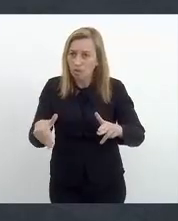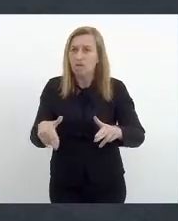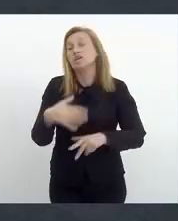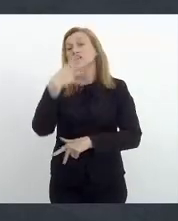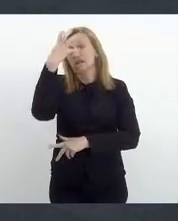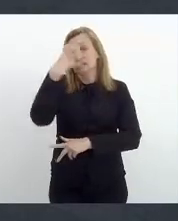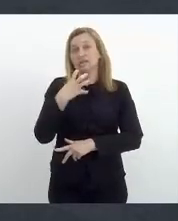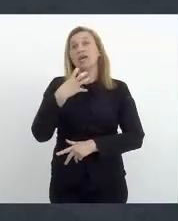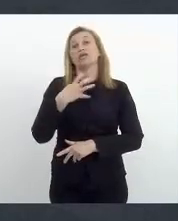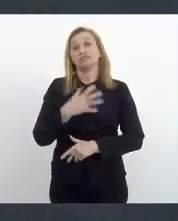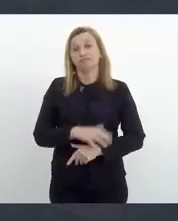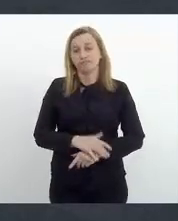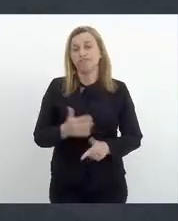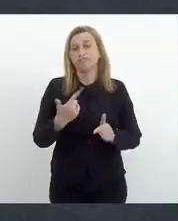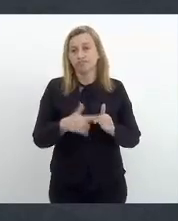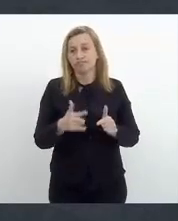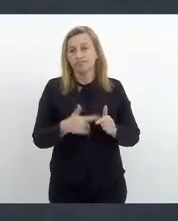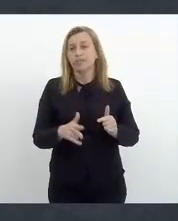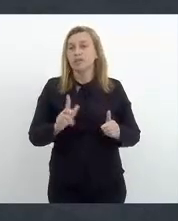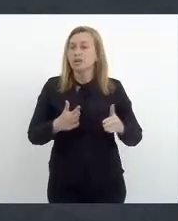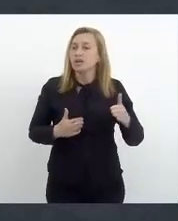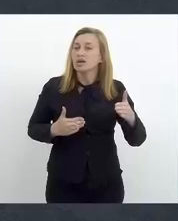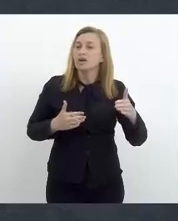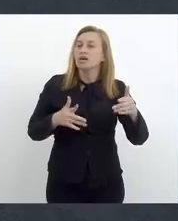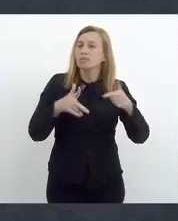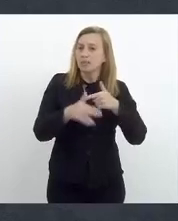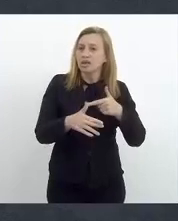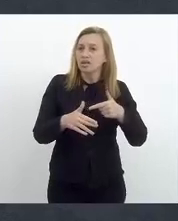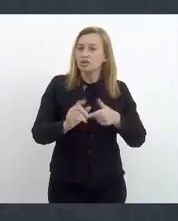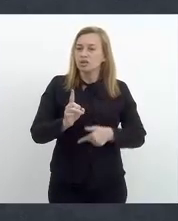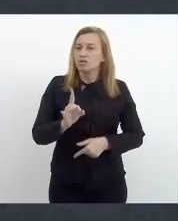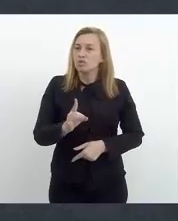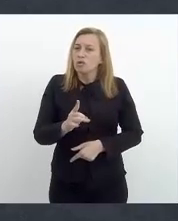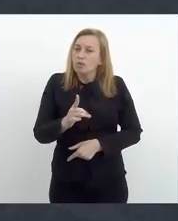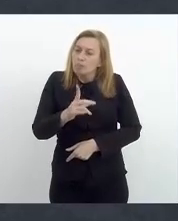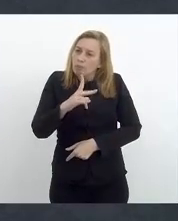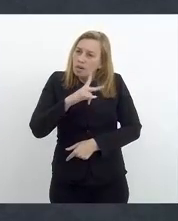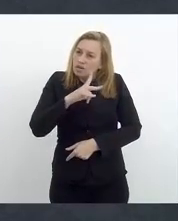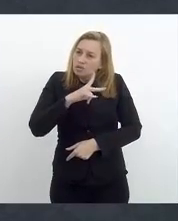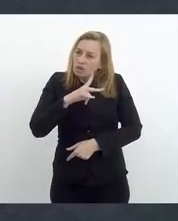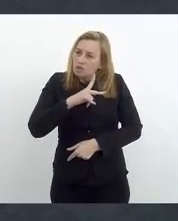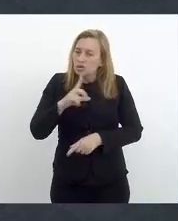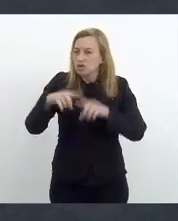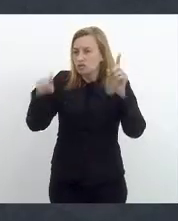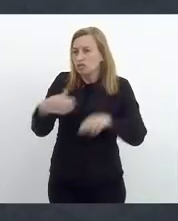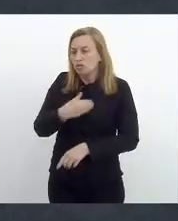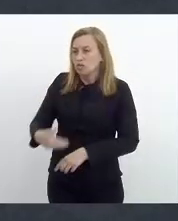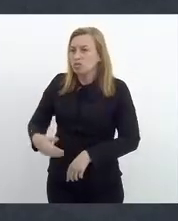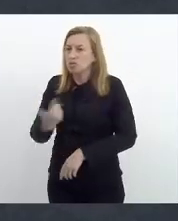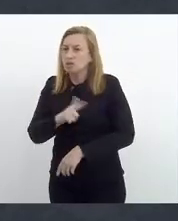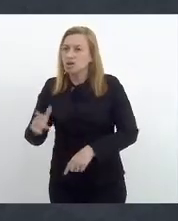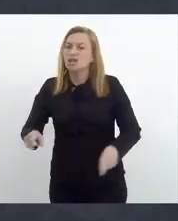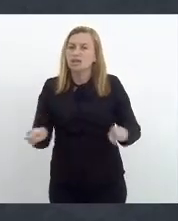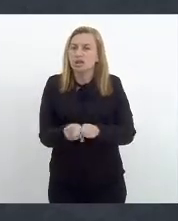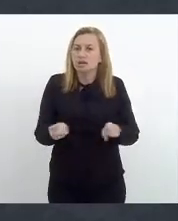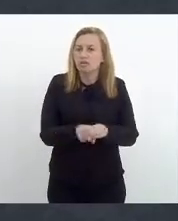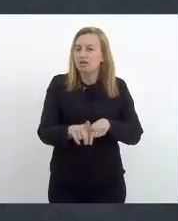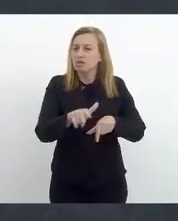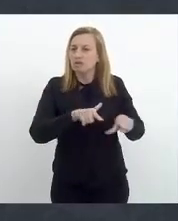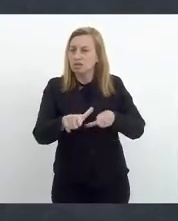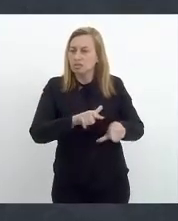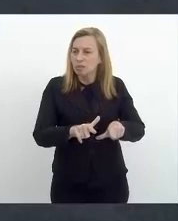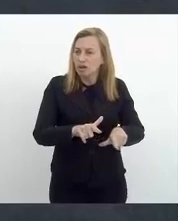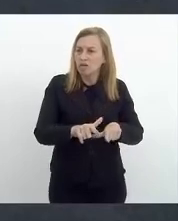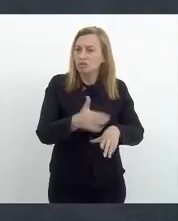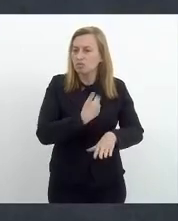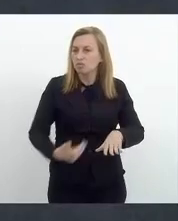grave que impactaria não só individualmente o servidor público que não tem isso mais teria um impacto um serviço público de